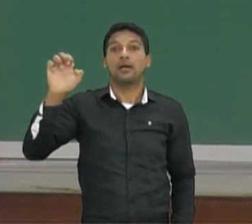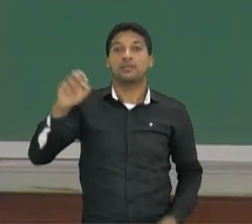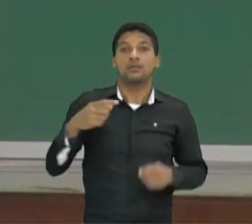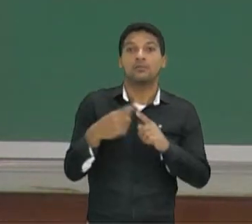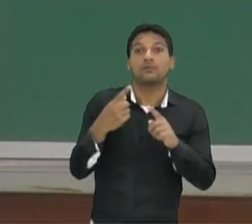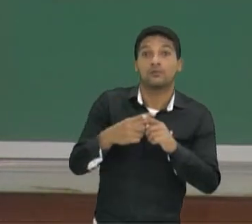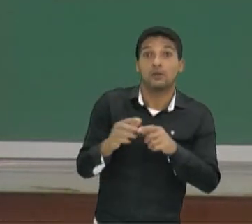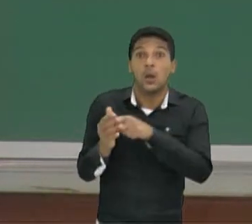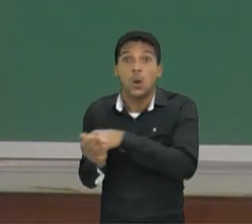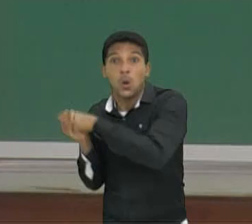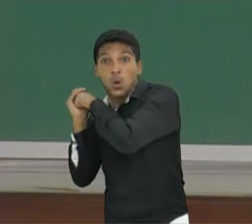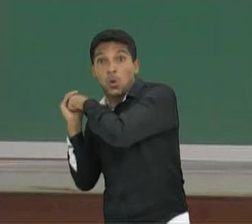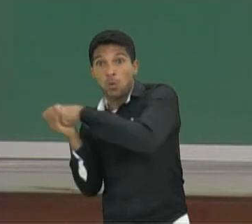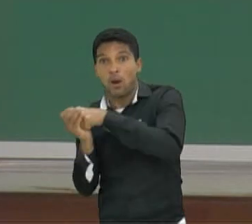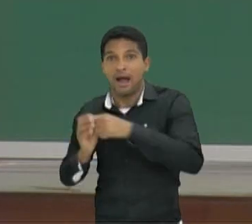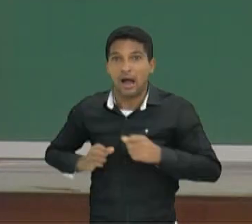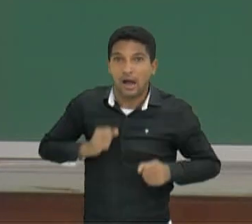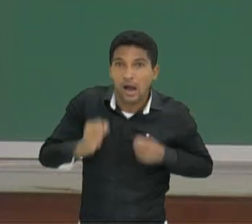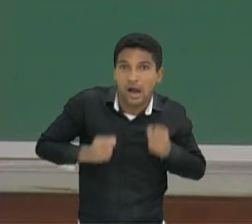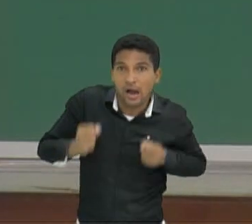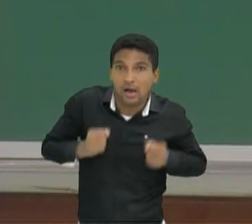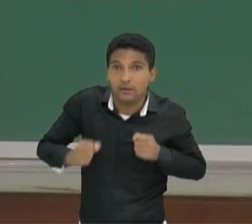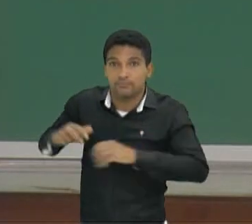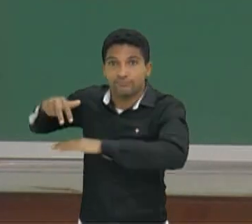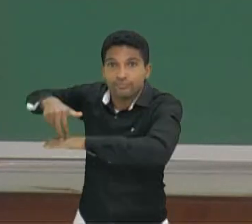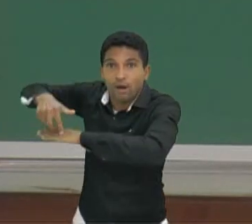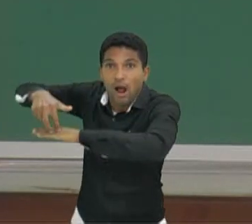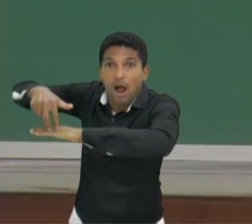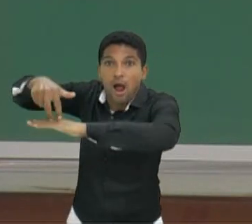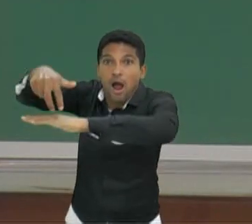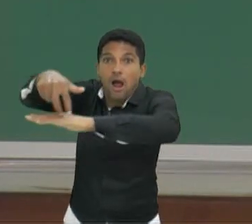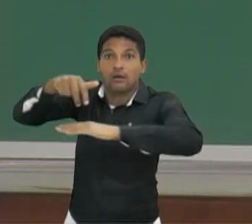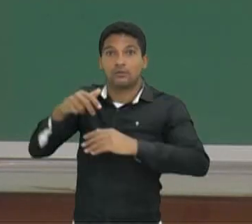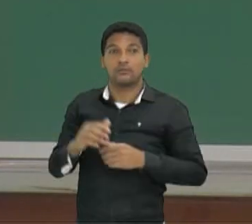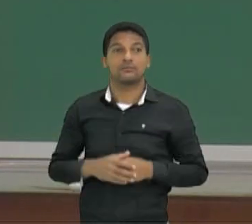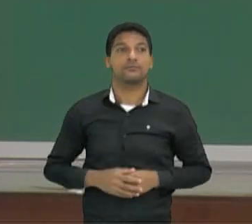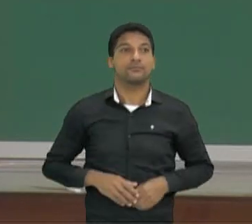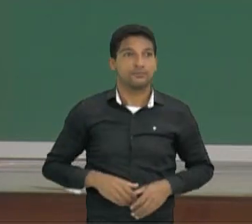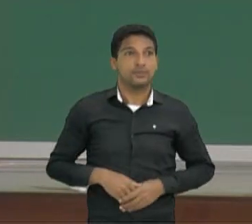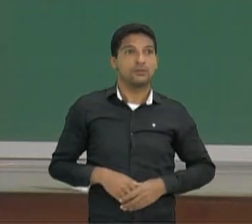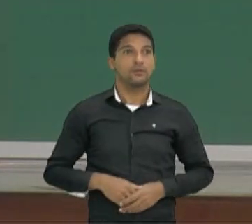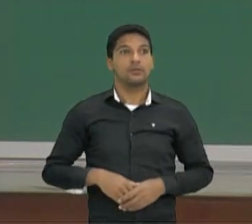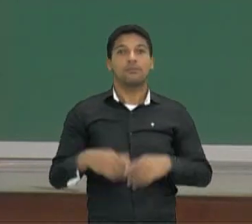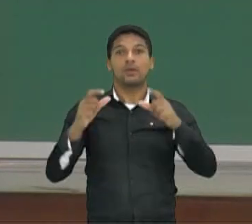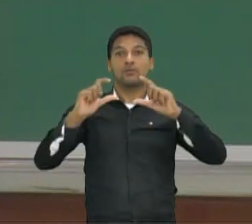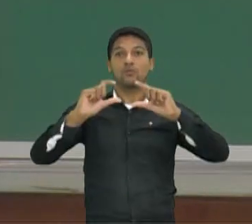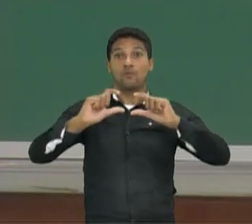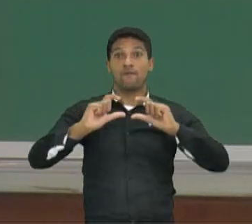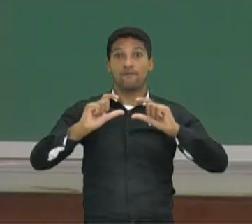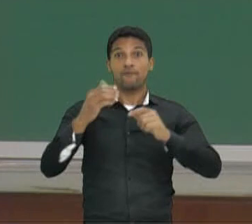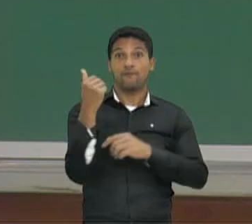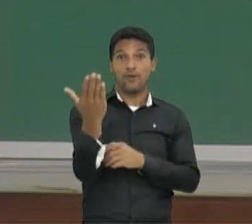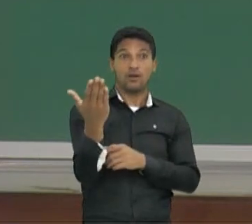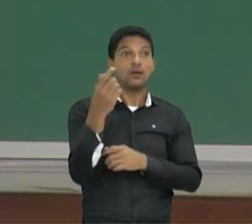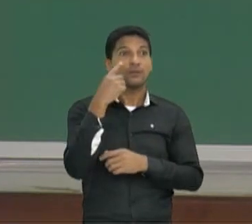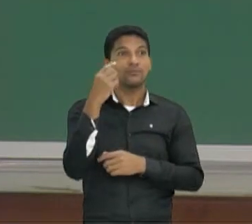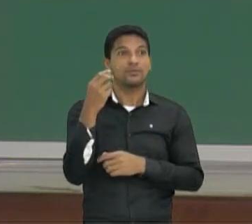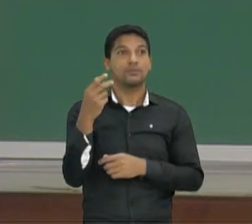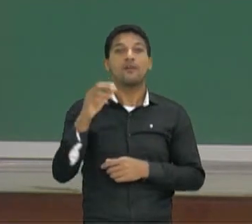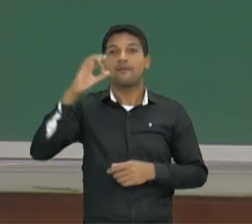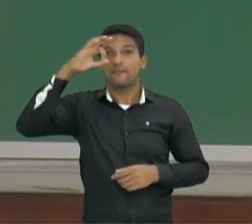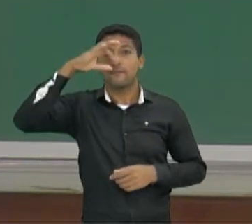né? E aqui a parte de dentro do campo e a parte de fora, que é chamada de outfield. Então tem esses espaços aqui